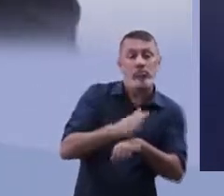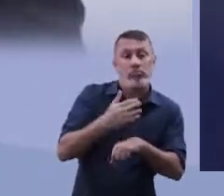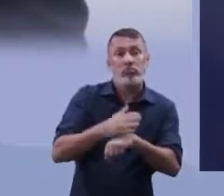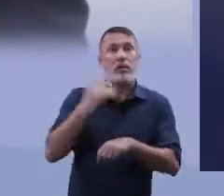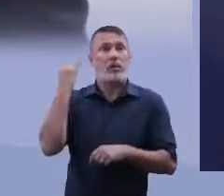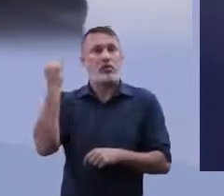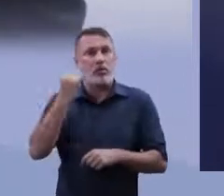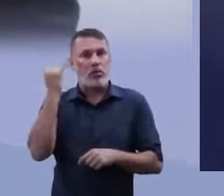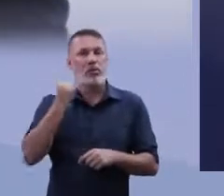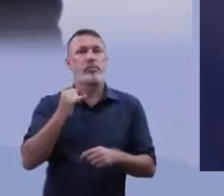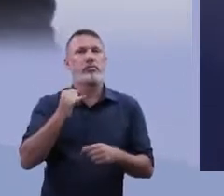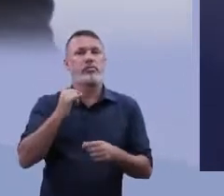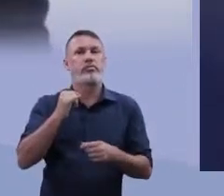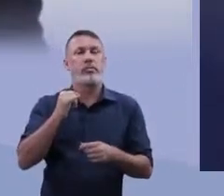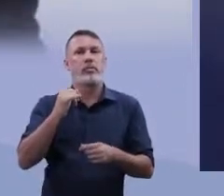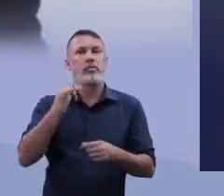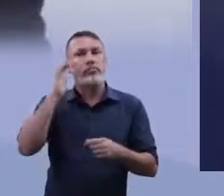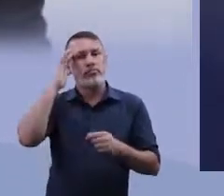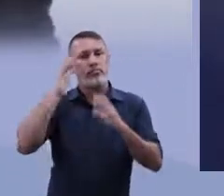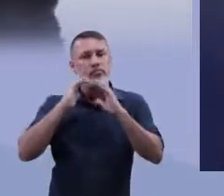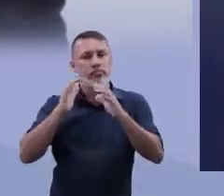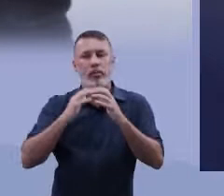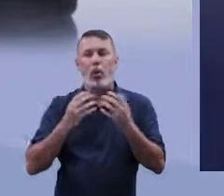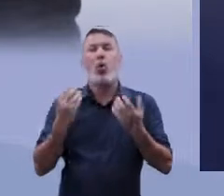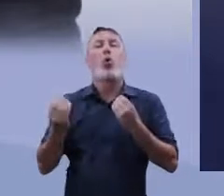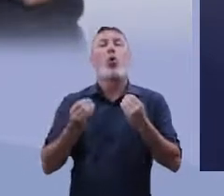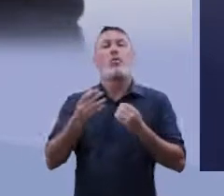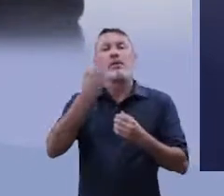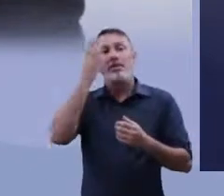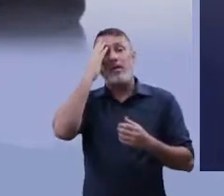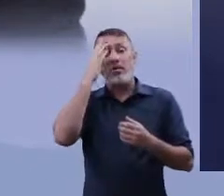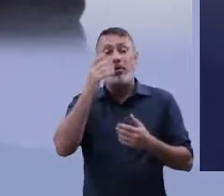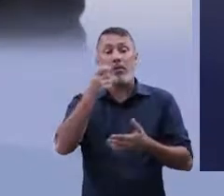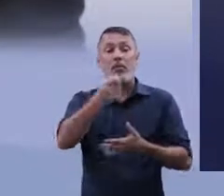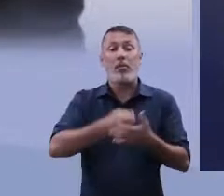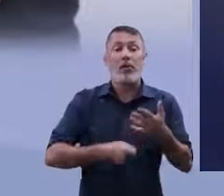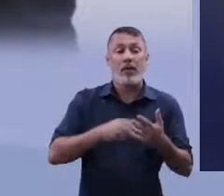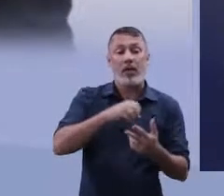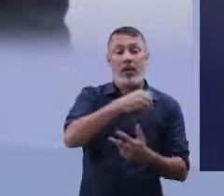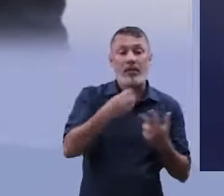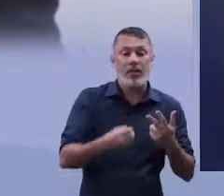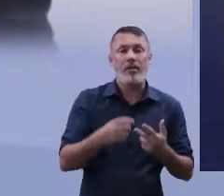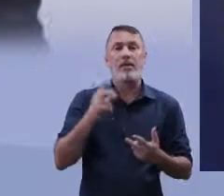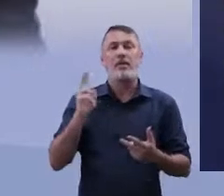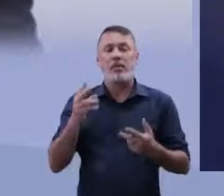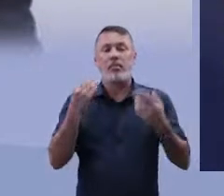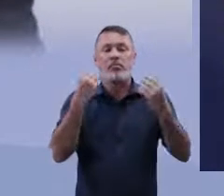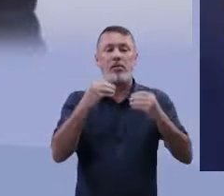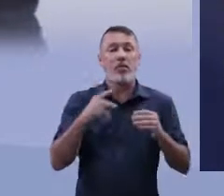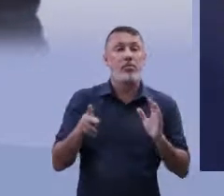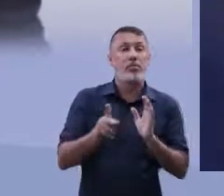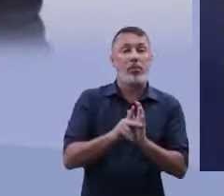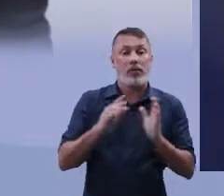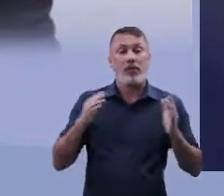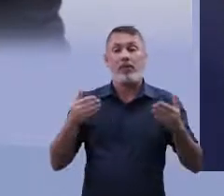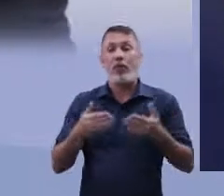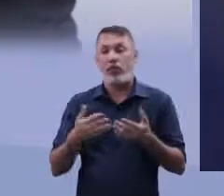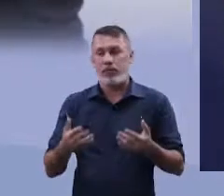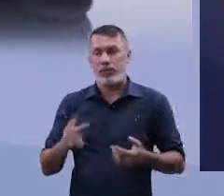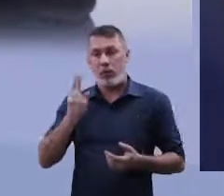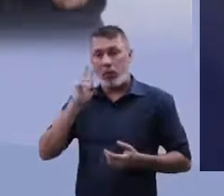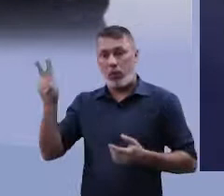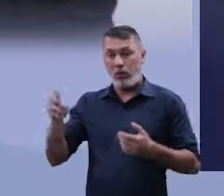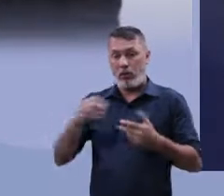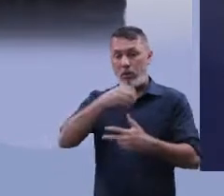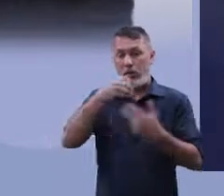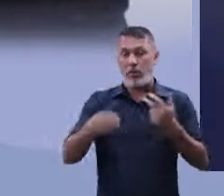esse músculo importantíssimo agora aí. Como que Kant é cobrado no Enem, ok? Tem uma questão aí pra gente. Caiu lá no